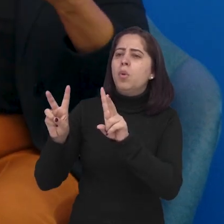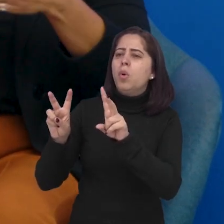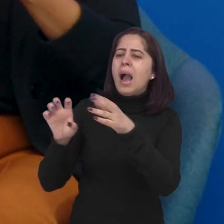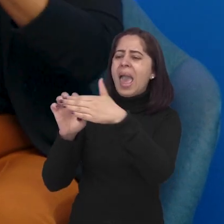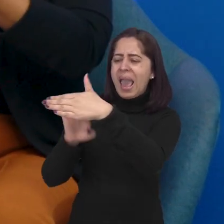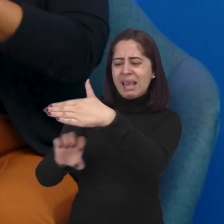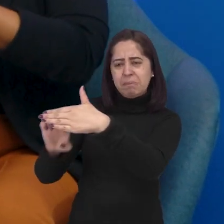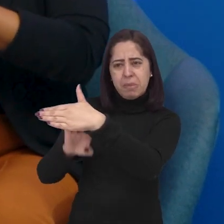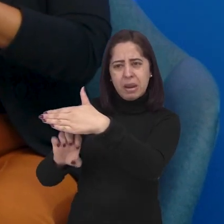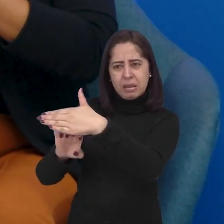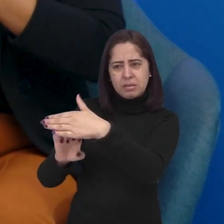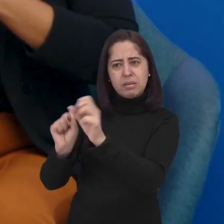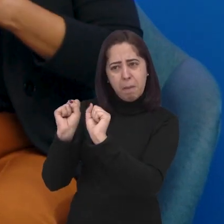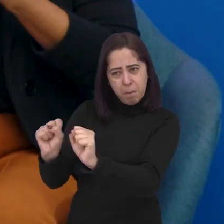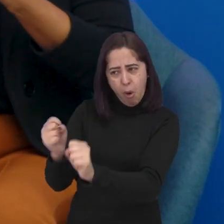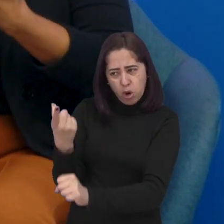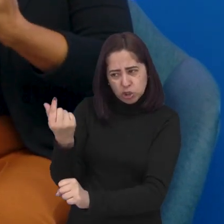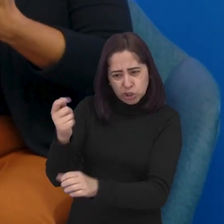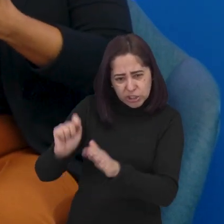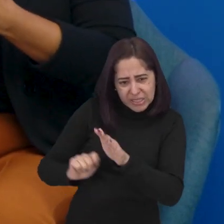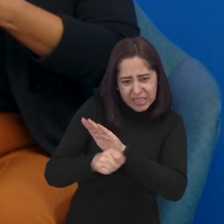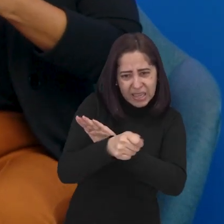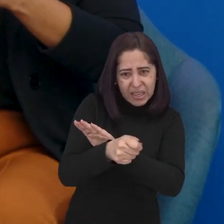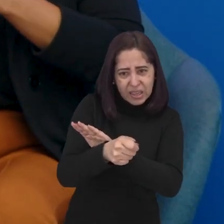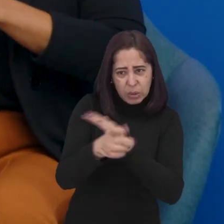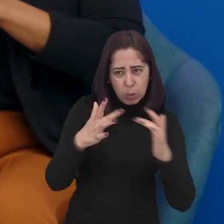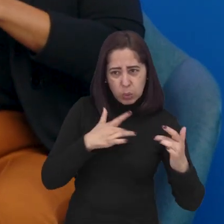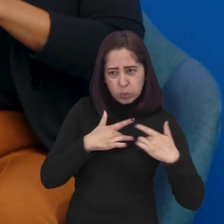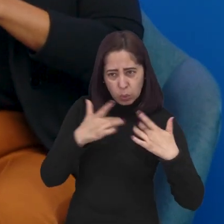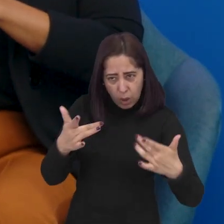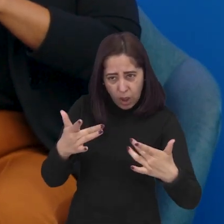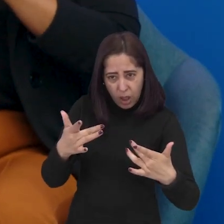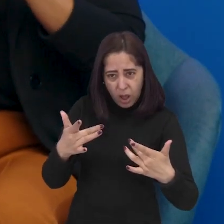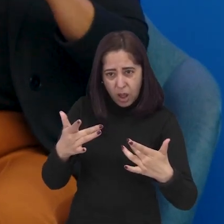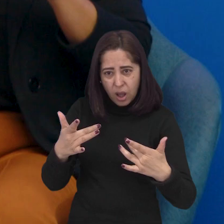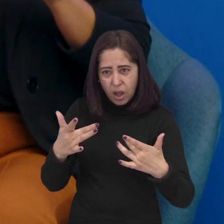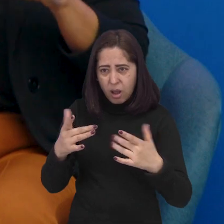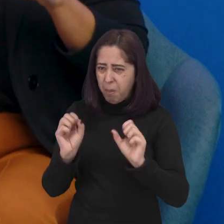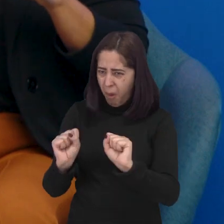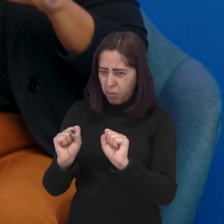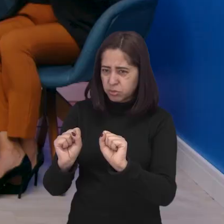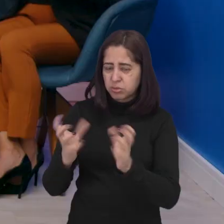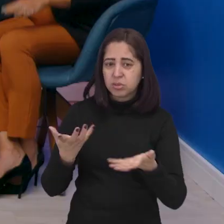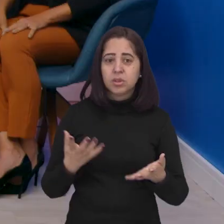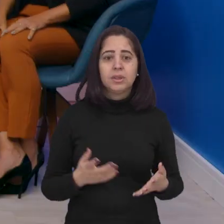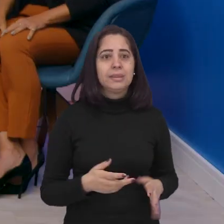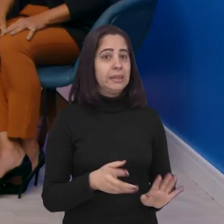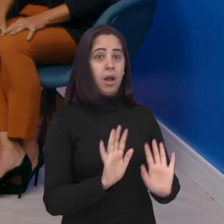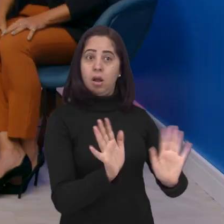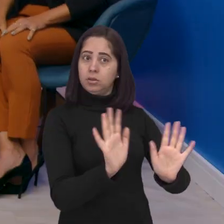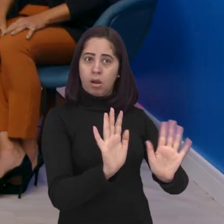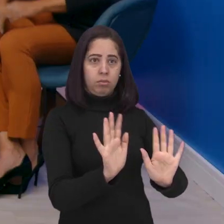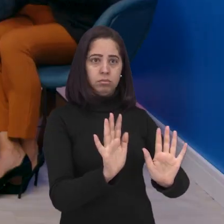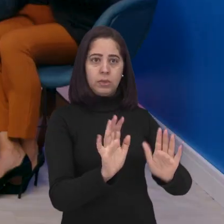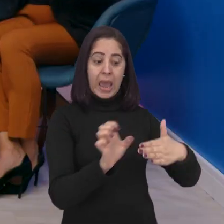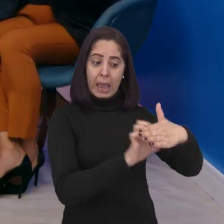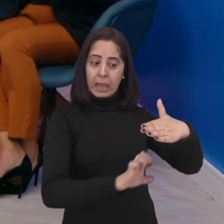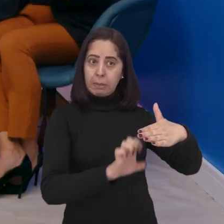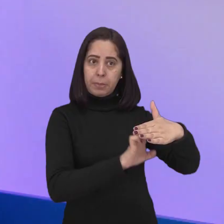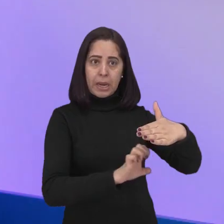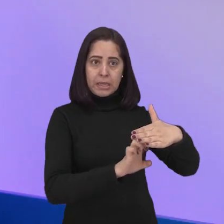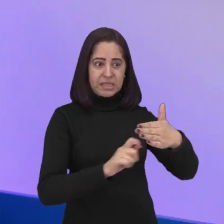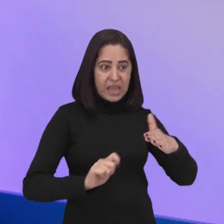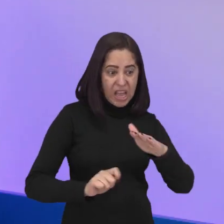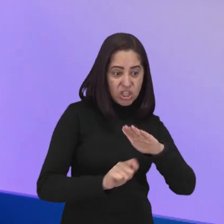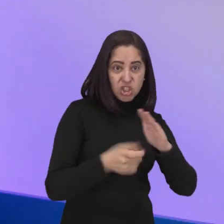ela pode ou não fazer doações e de que maneira. Como é que ficou essa história? Não pode. Hoje em dia é proibido.